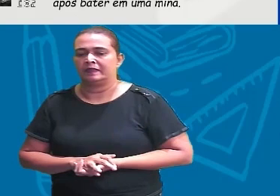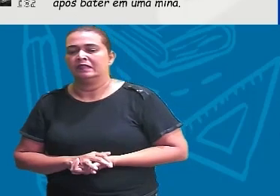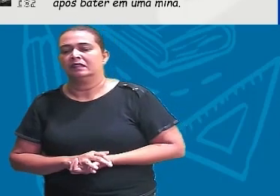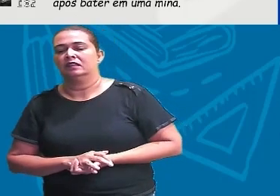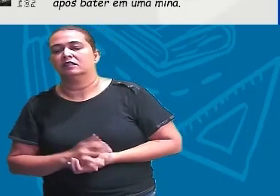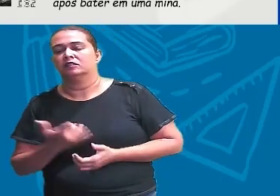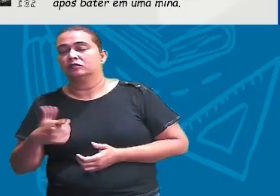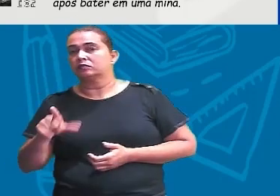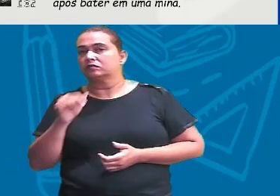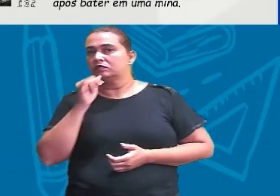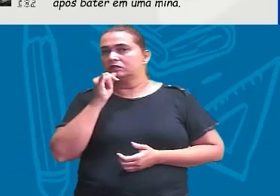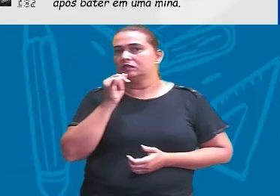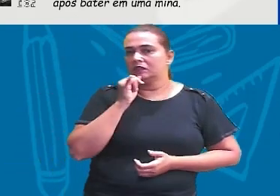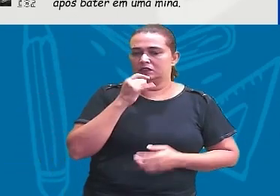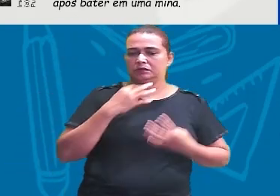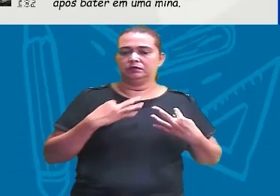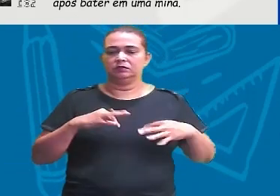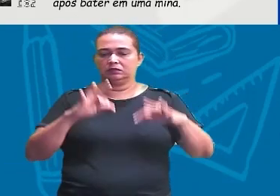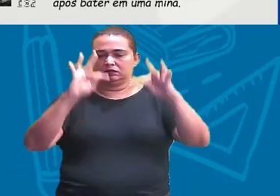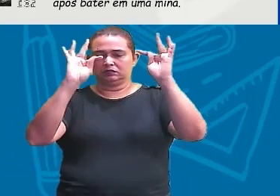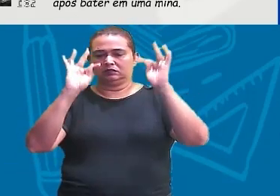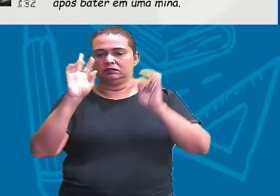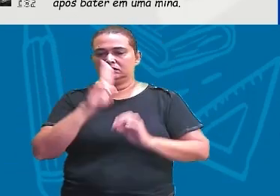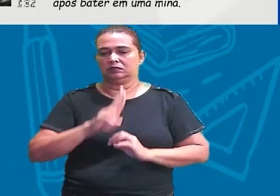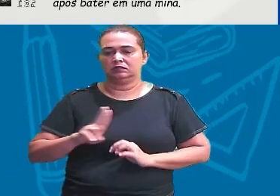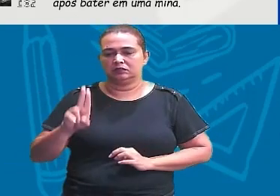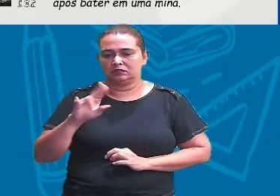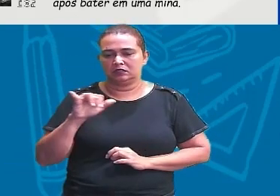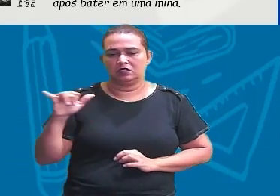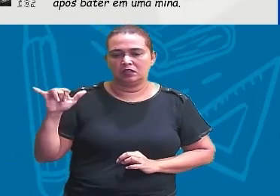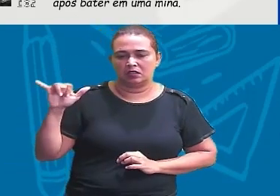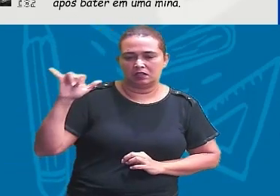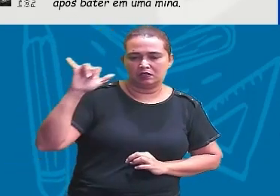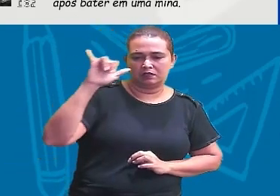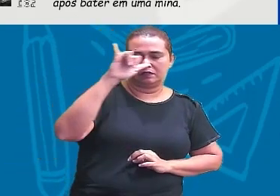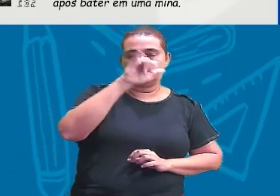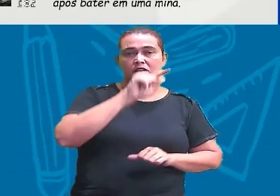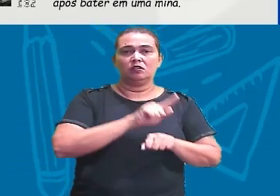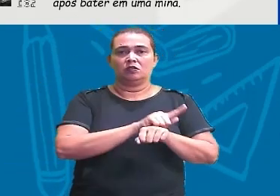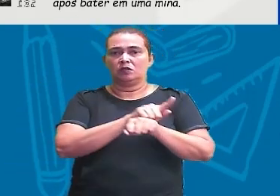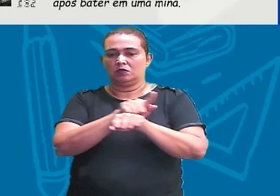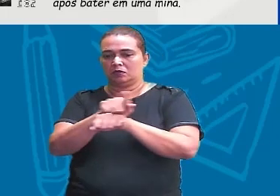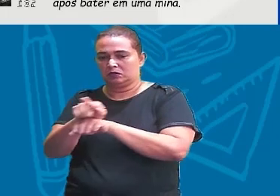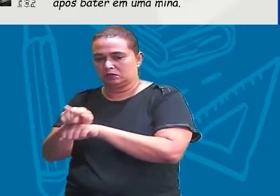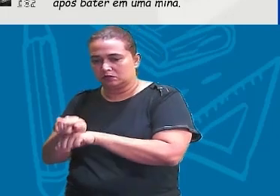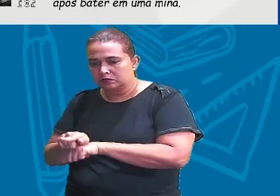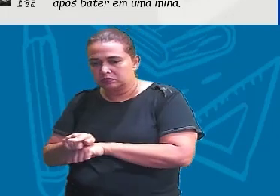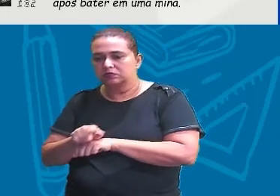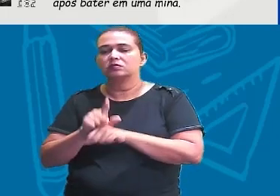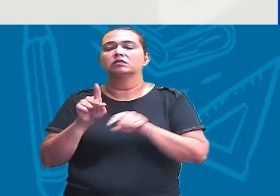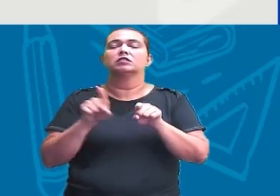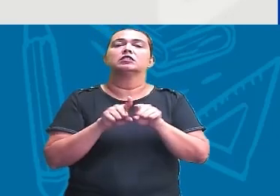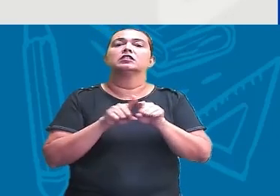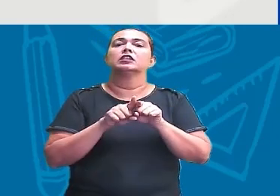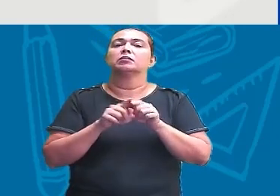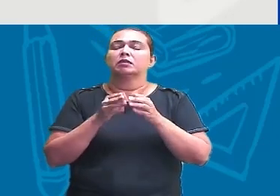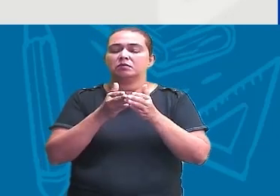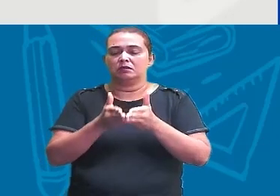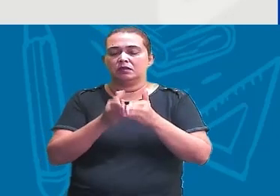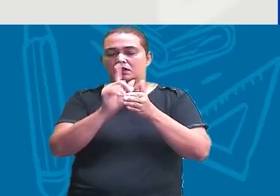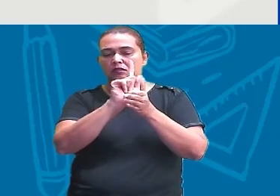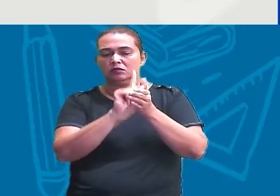Aqui mais alguns exemplos de tecnologias usadas na guerra, como o avião, tanque de guerra e o submarino.